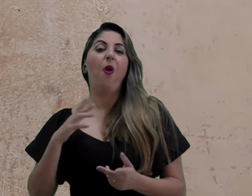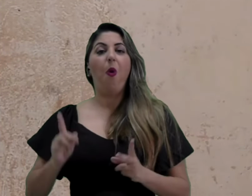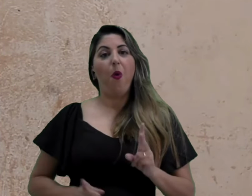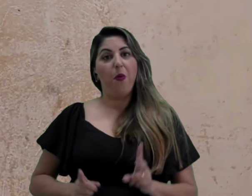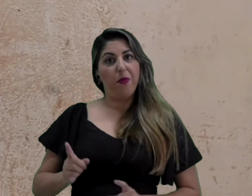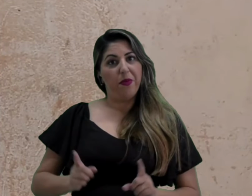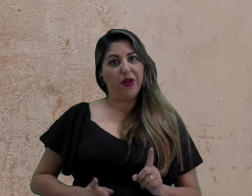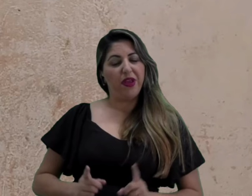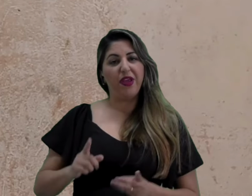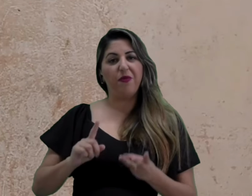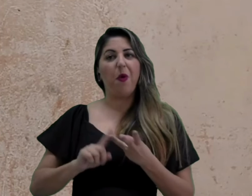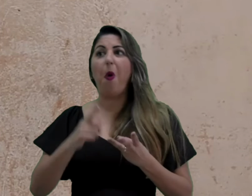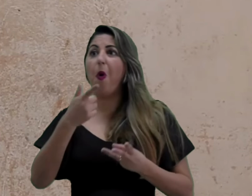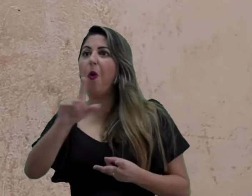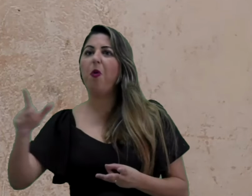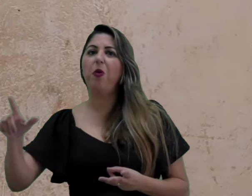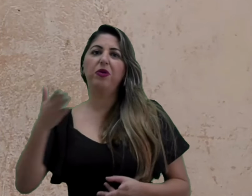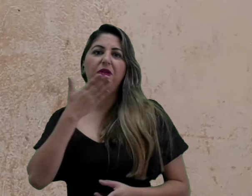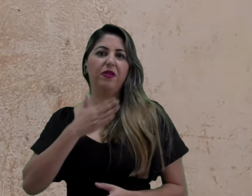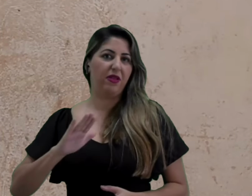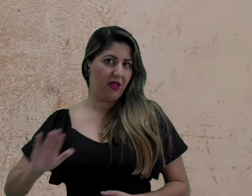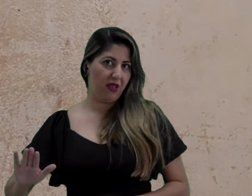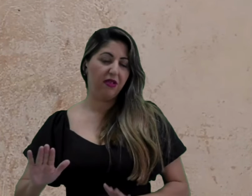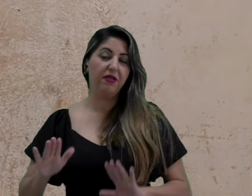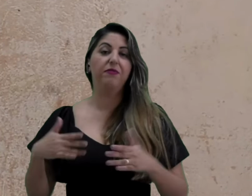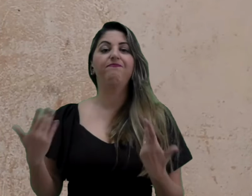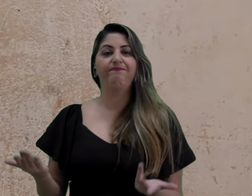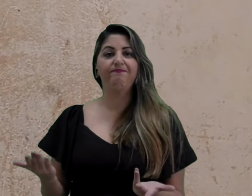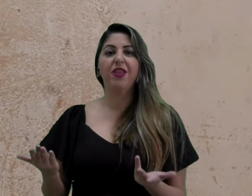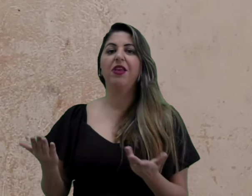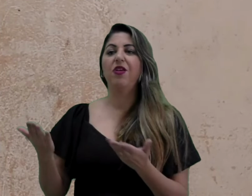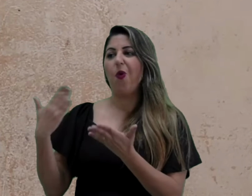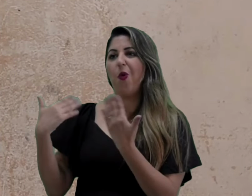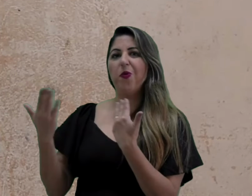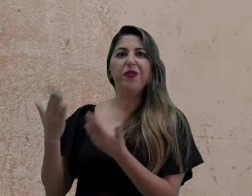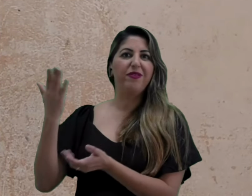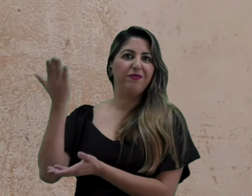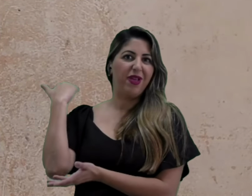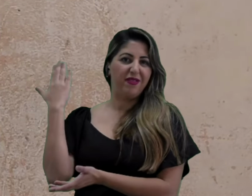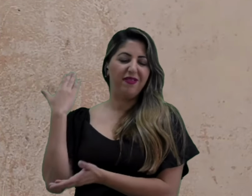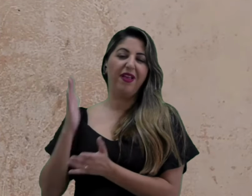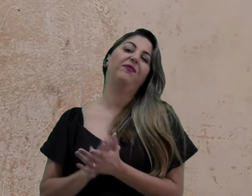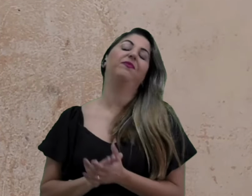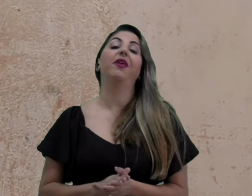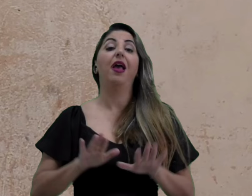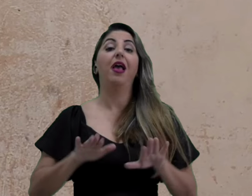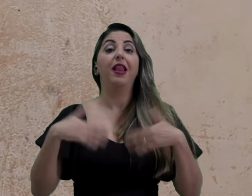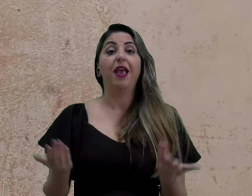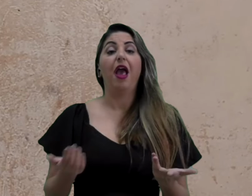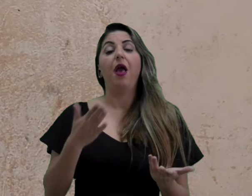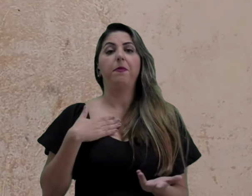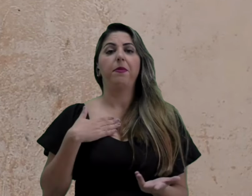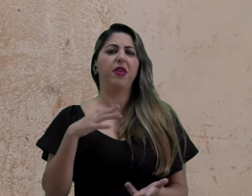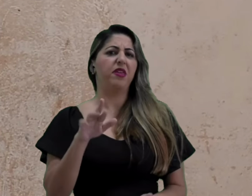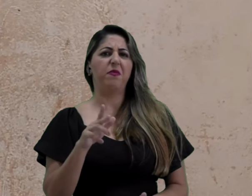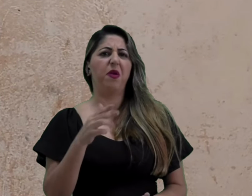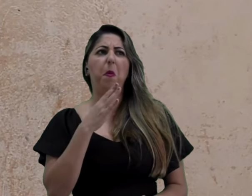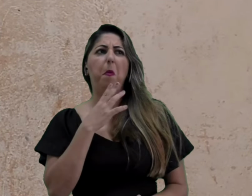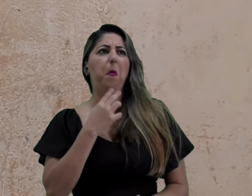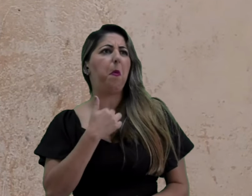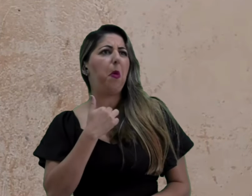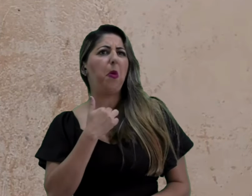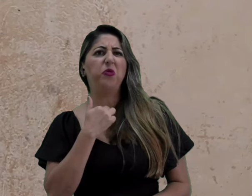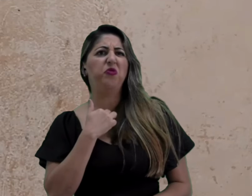as crianças, de modo geral, não eram ensinadas a contestar, a fazer valer os seus direitos. Nem sei se tinham direitos. Lá em